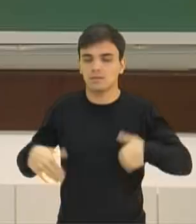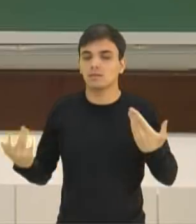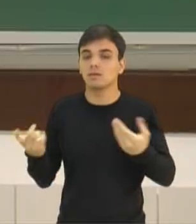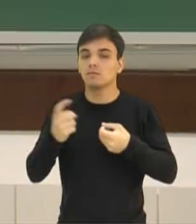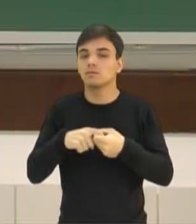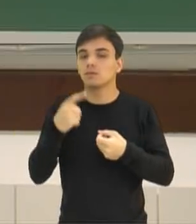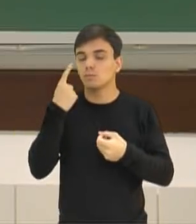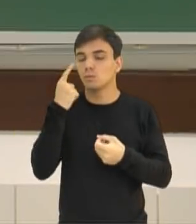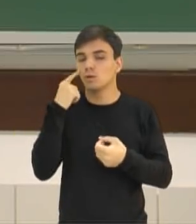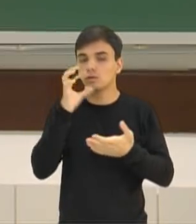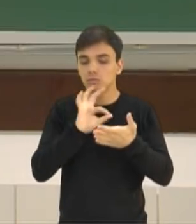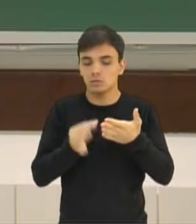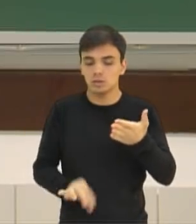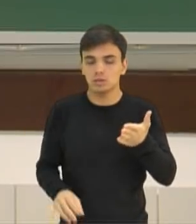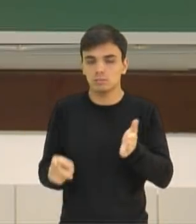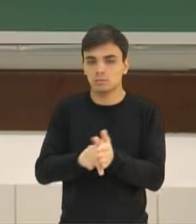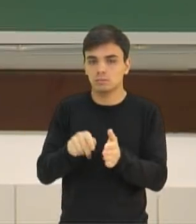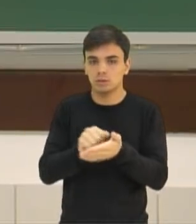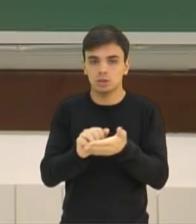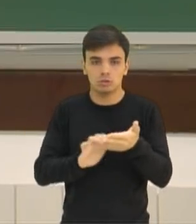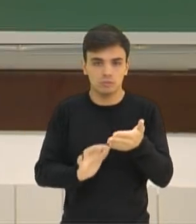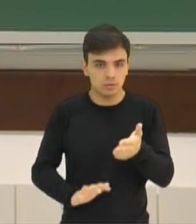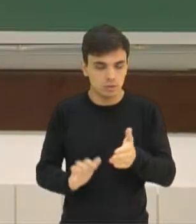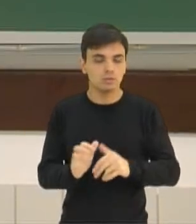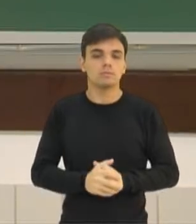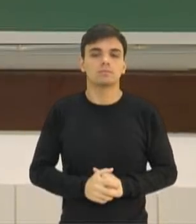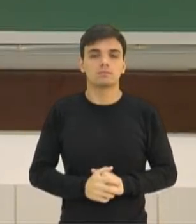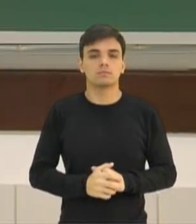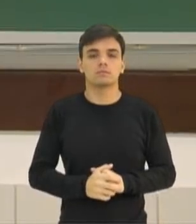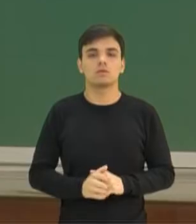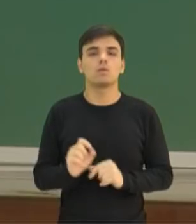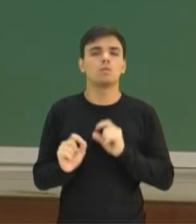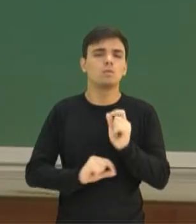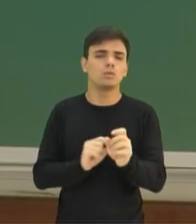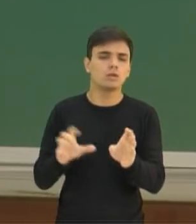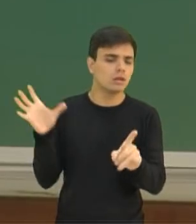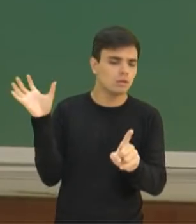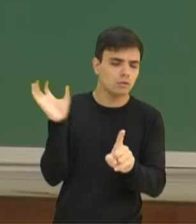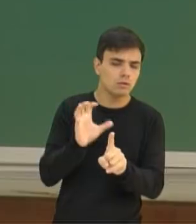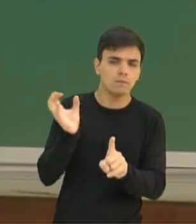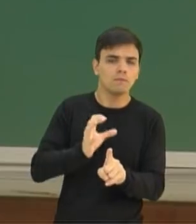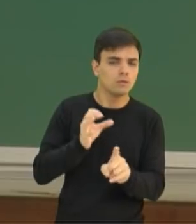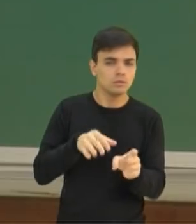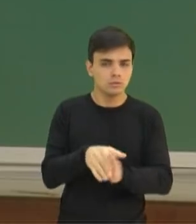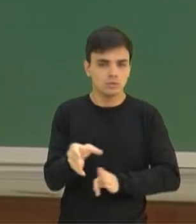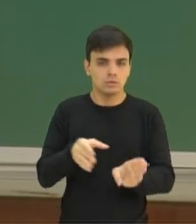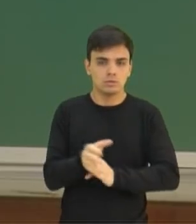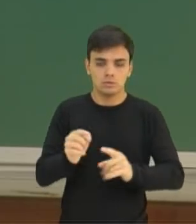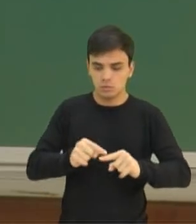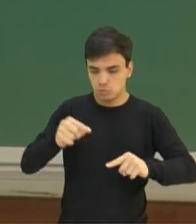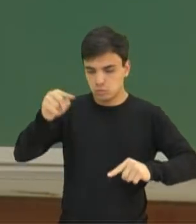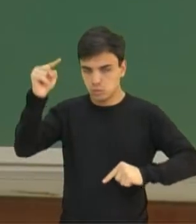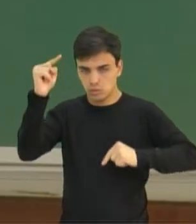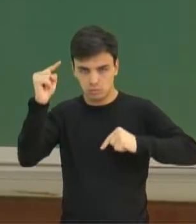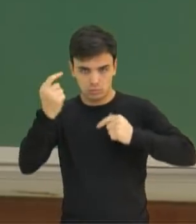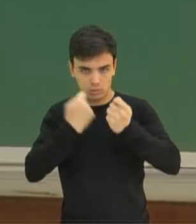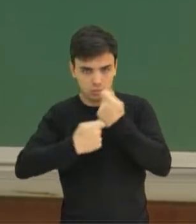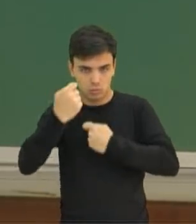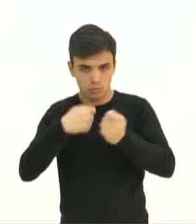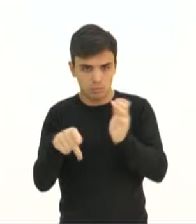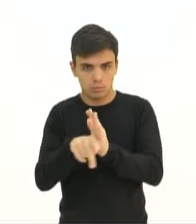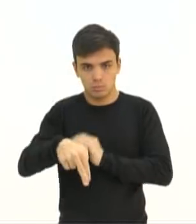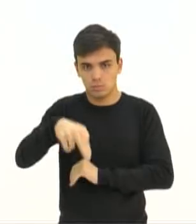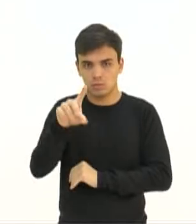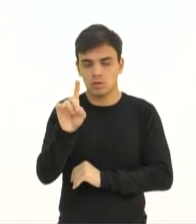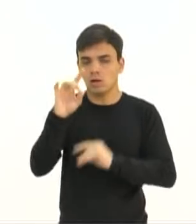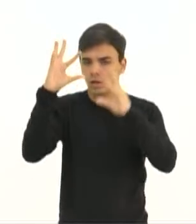Voltamos então ali com a correção da nossa atividade, os fatores que influenciam ali no crescimento econômico do Nordeste, todas